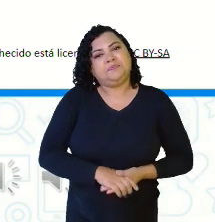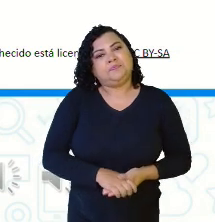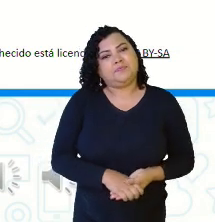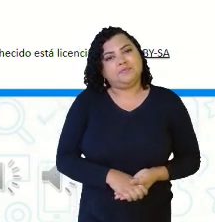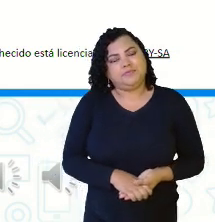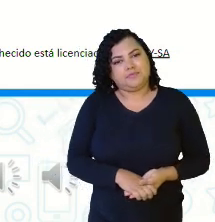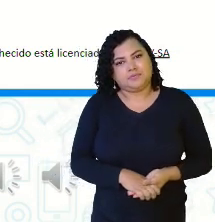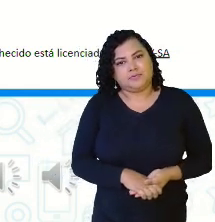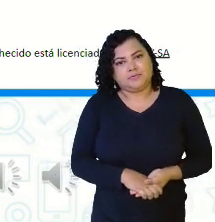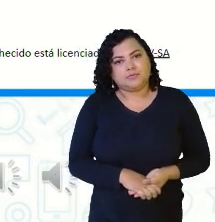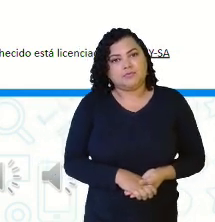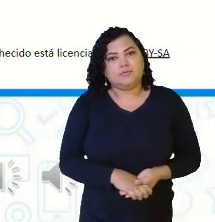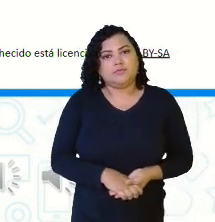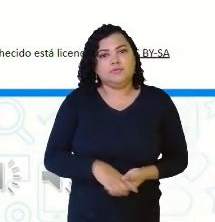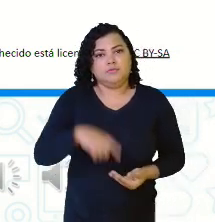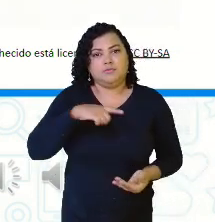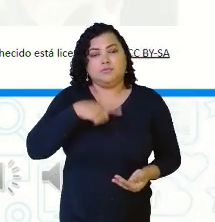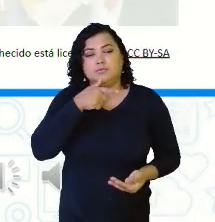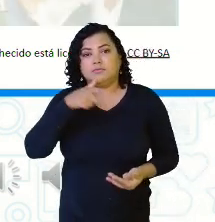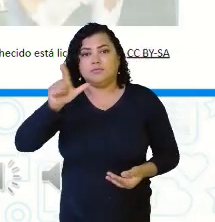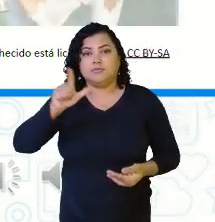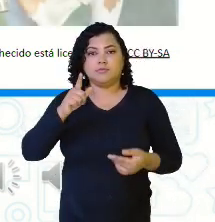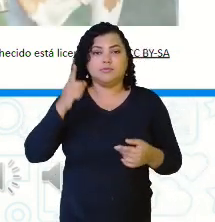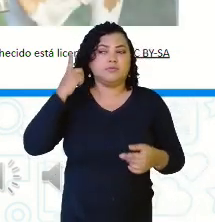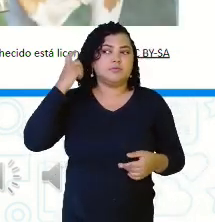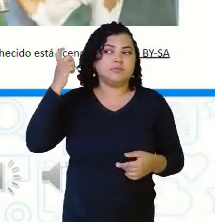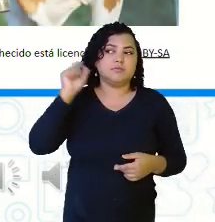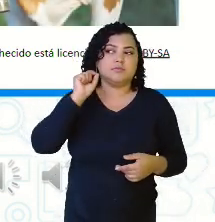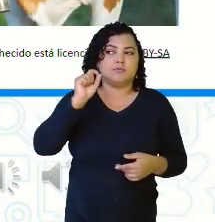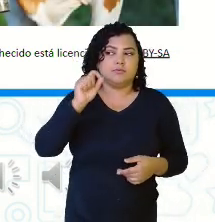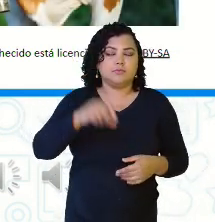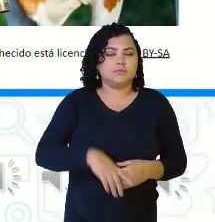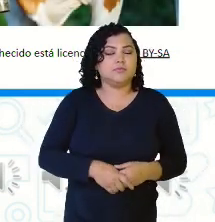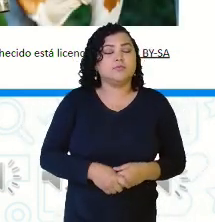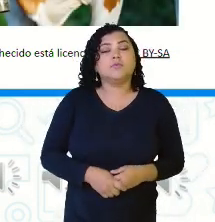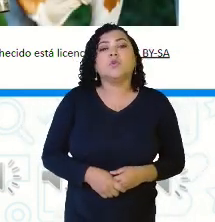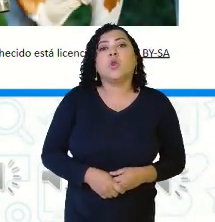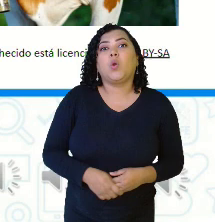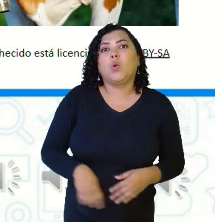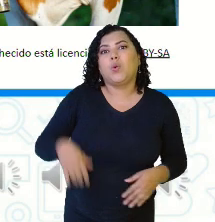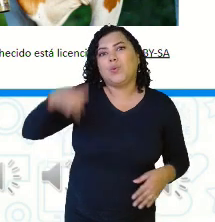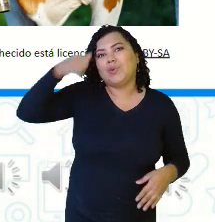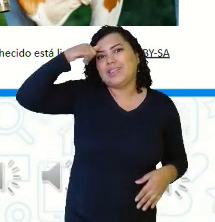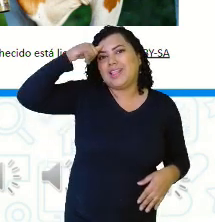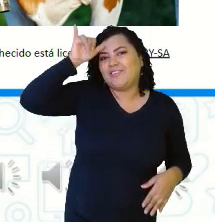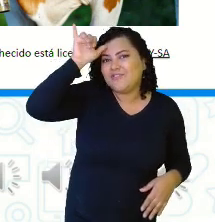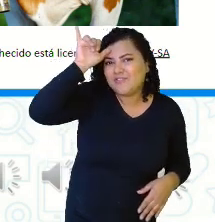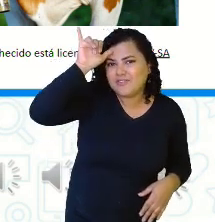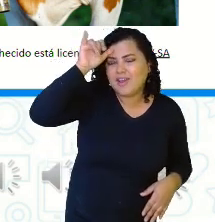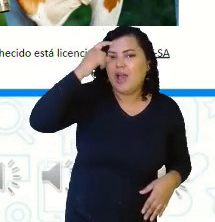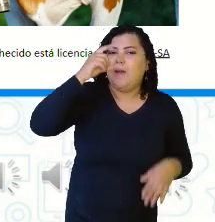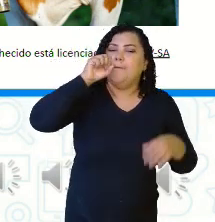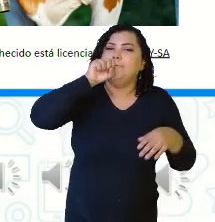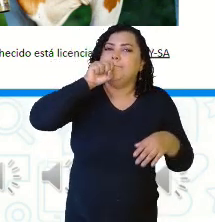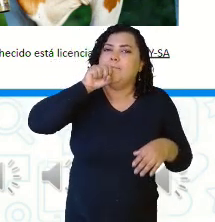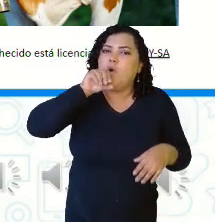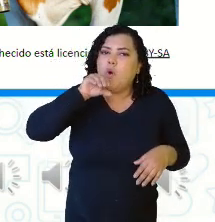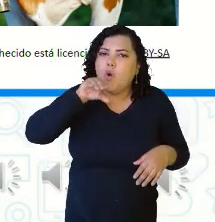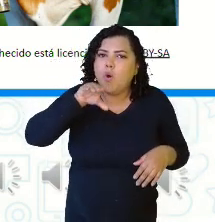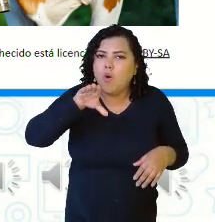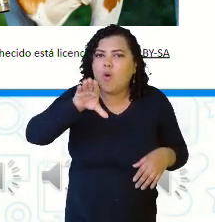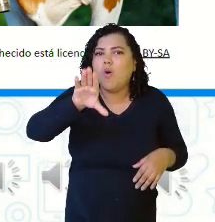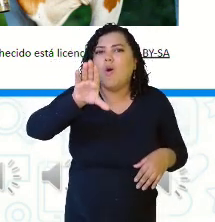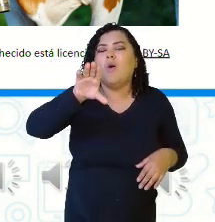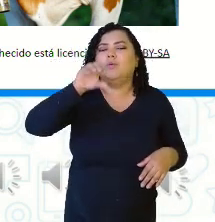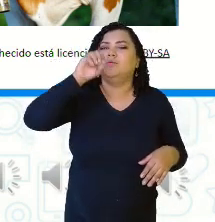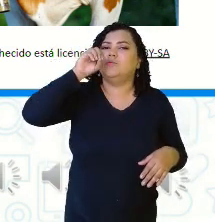temos o próximo som, que é o mugido, né? O mugido da vaca, o mugido do